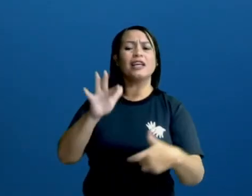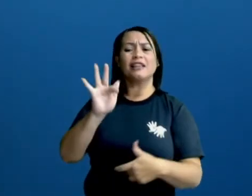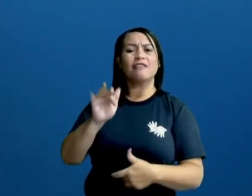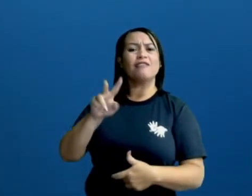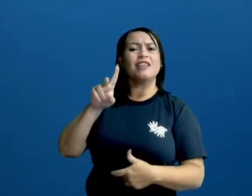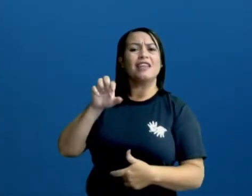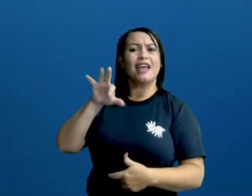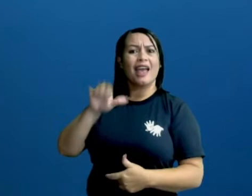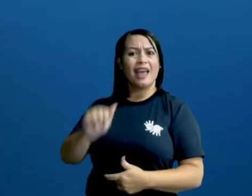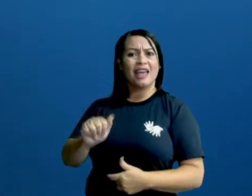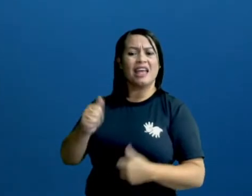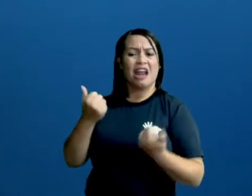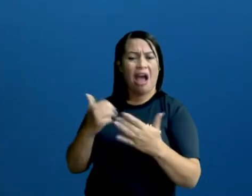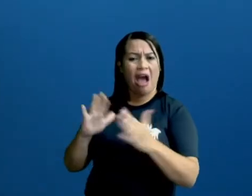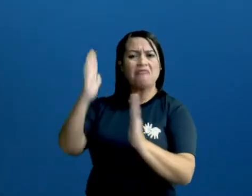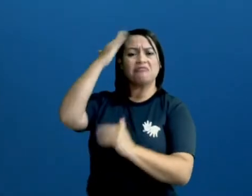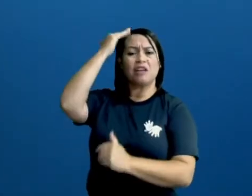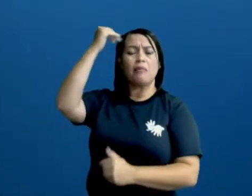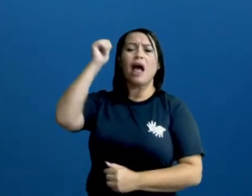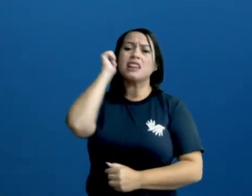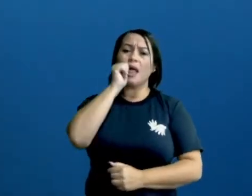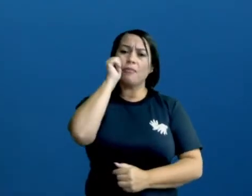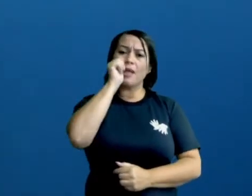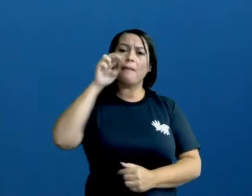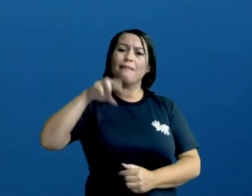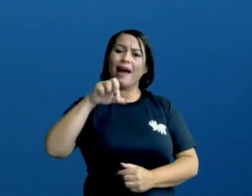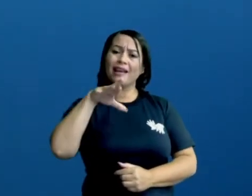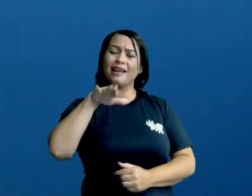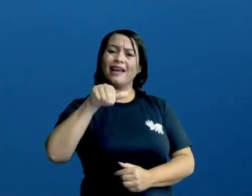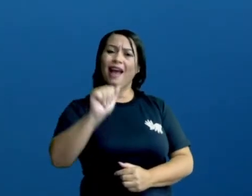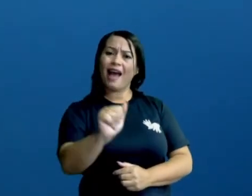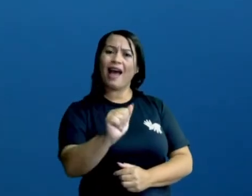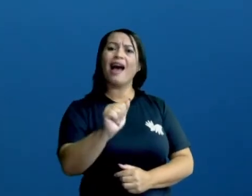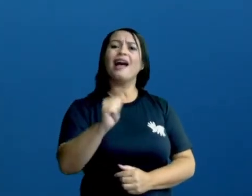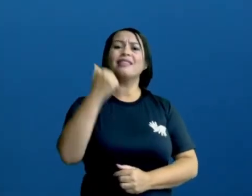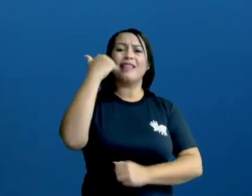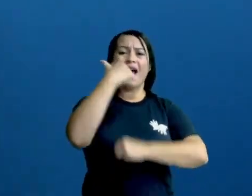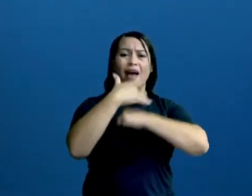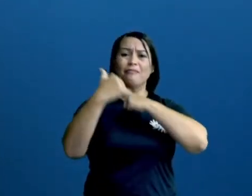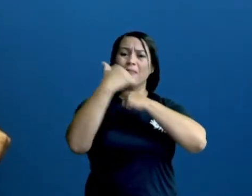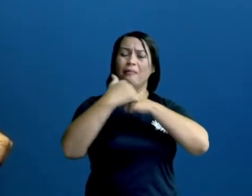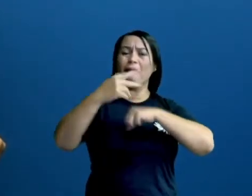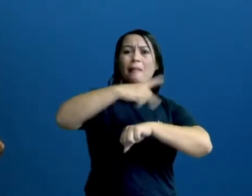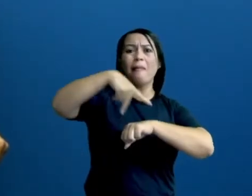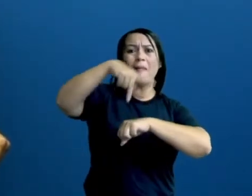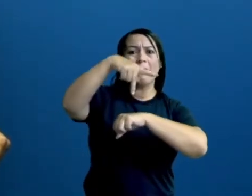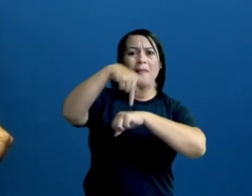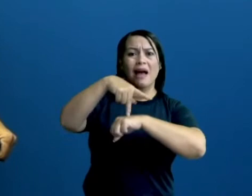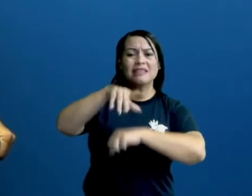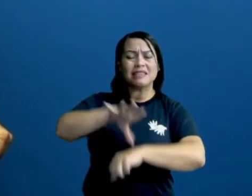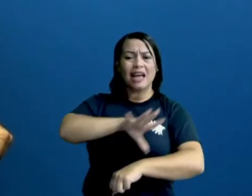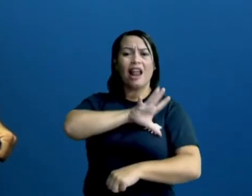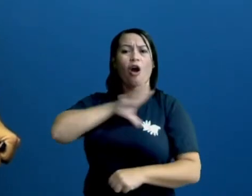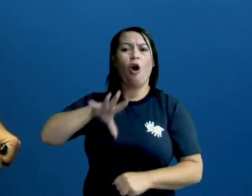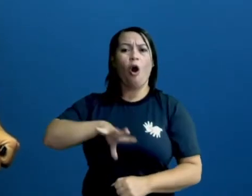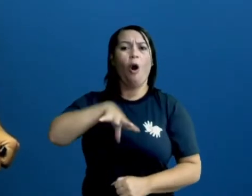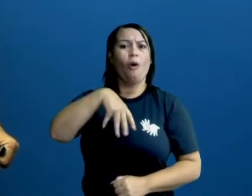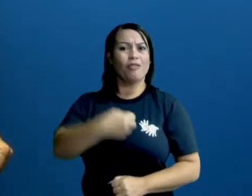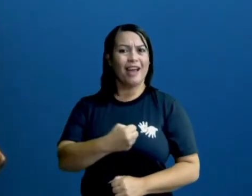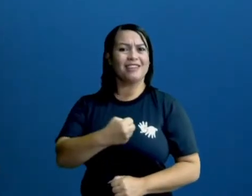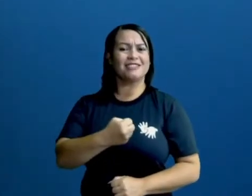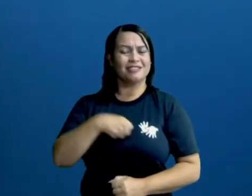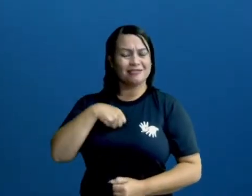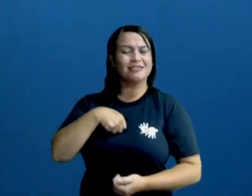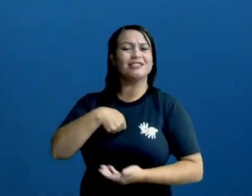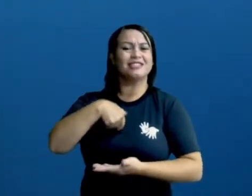o feito de Mariana em gente forte atende a voz da pátria que ele chama. O que é que nessa estrofe a gente